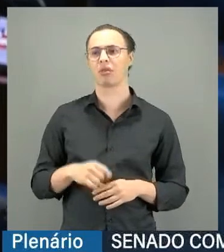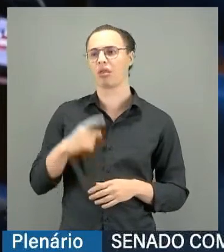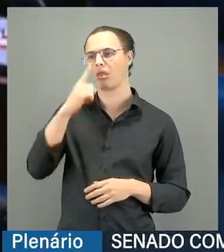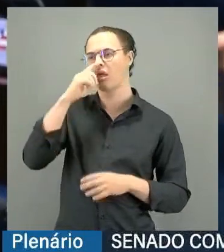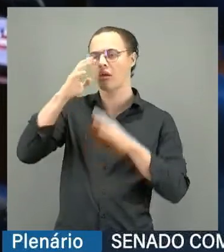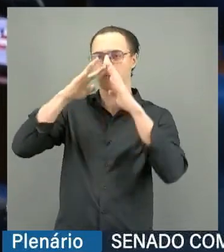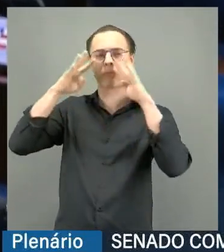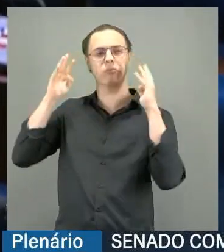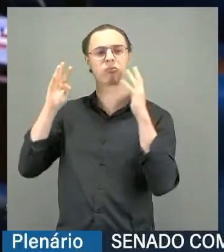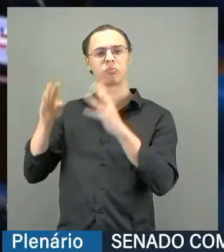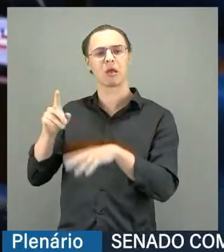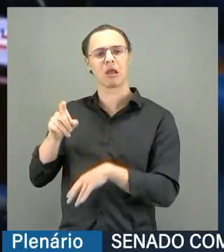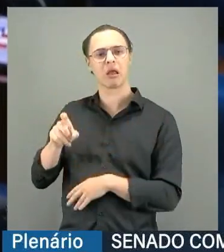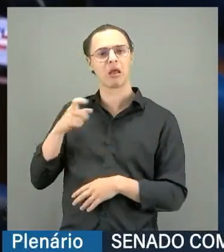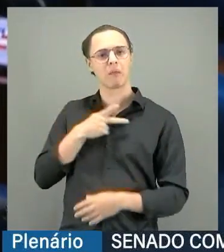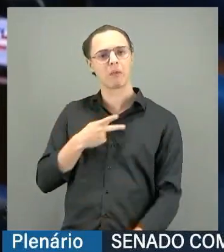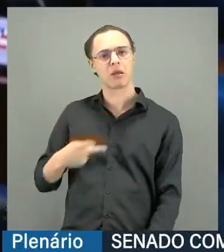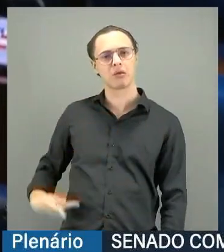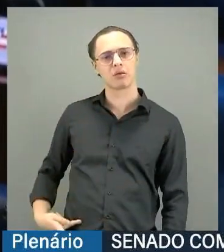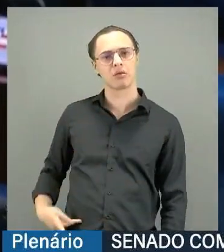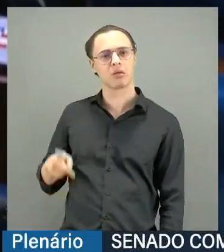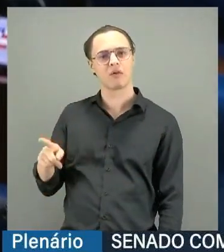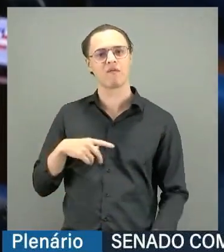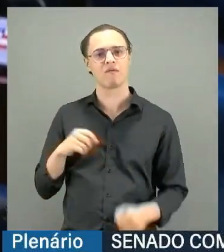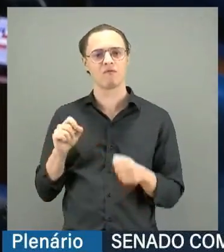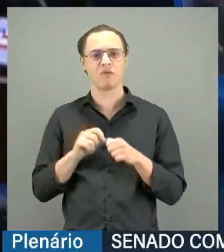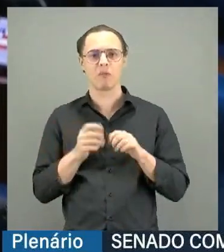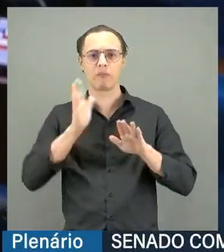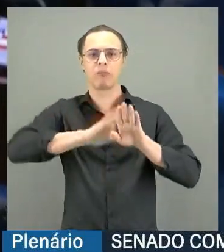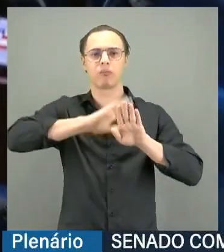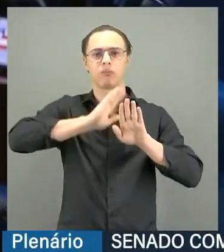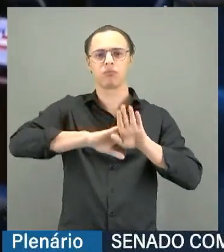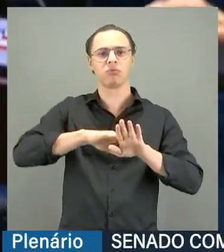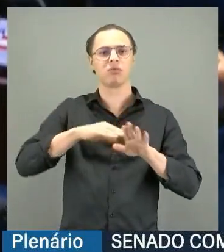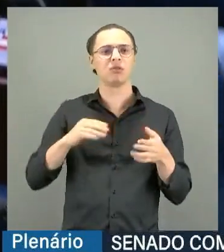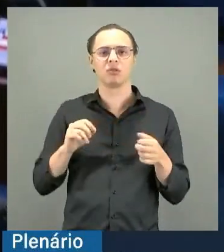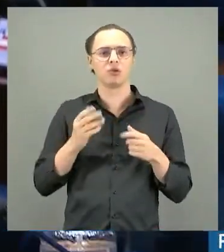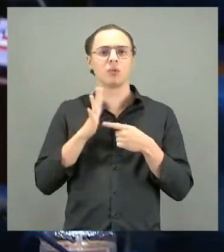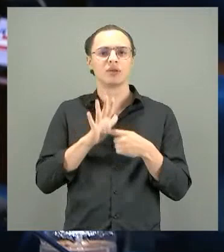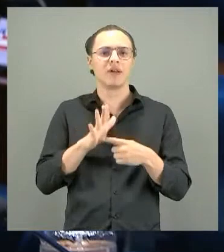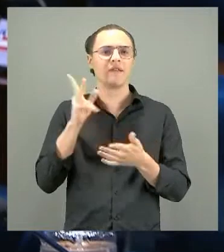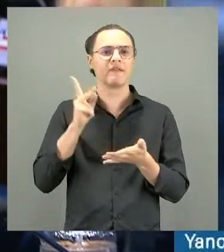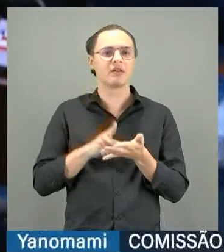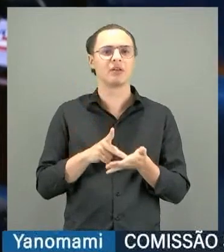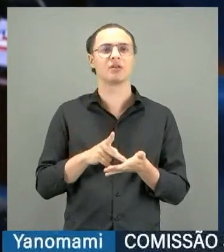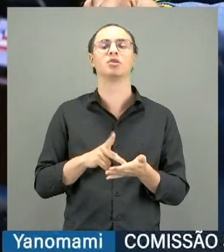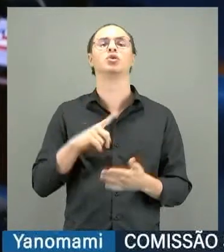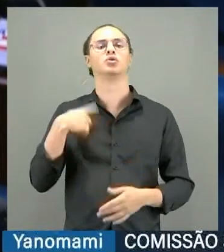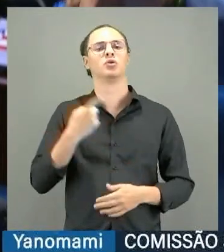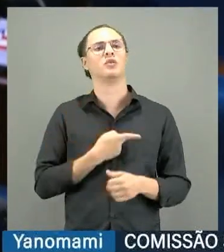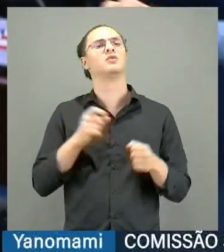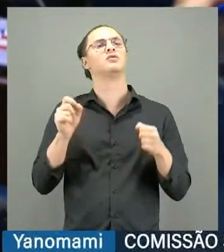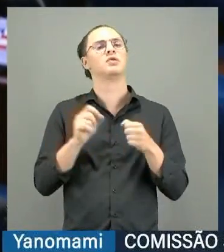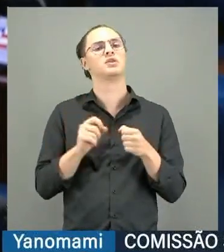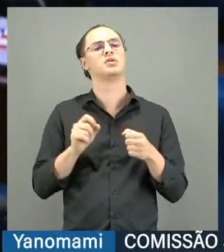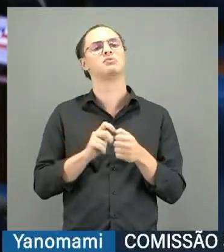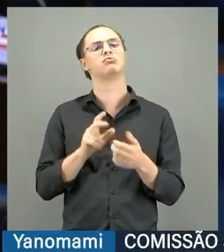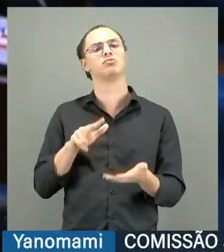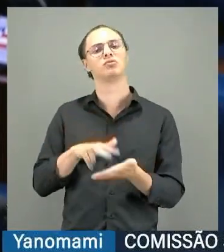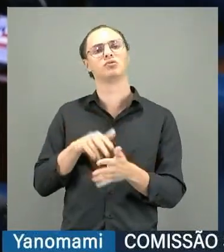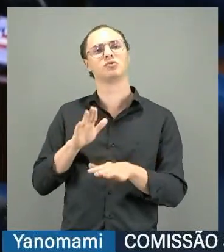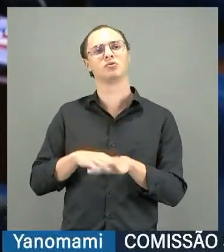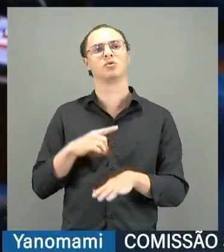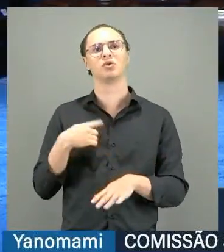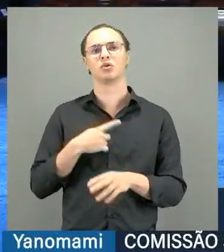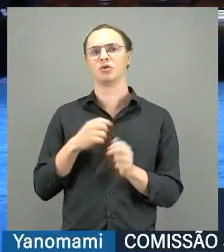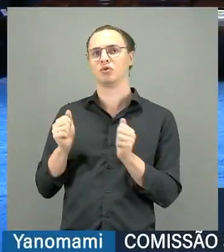da República que faziam esse jogo sujo de não deixar a verdade vir à tona nós vamos fazer o que tiver ao nosso alcance